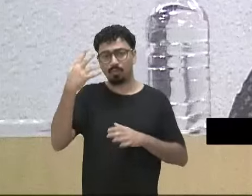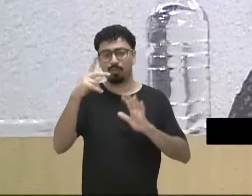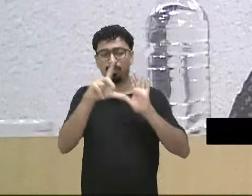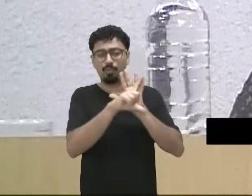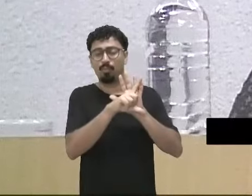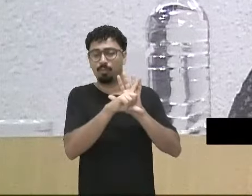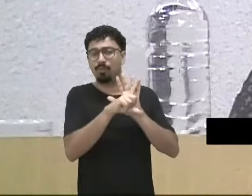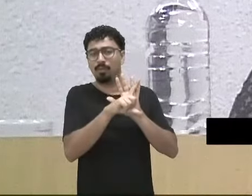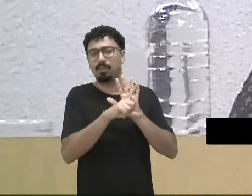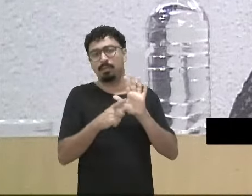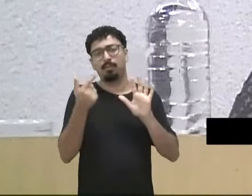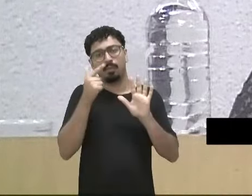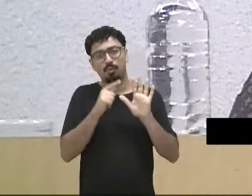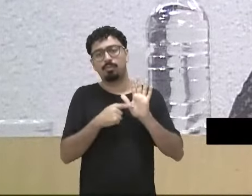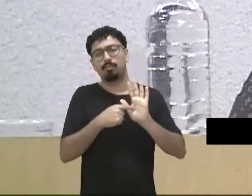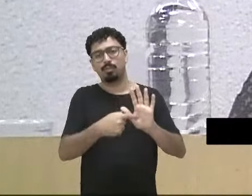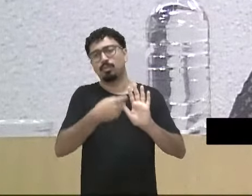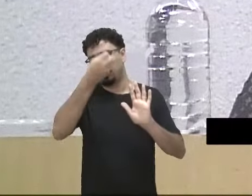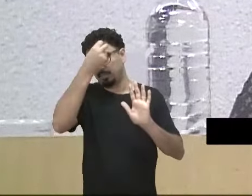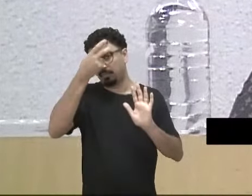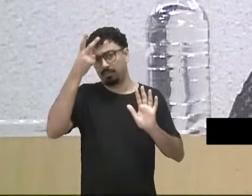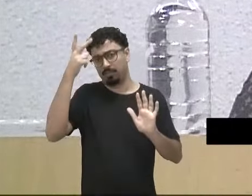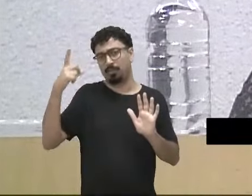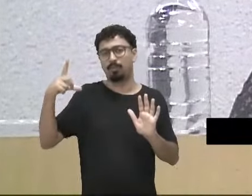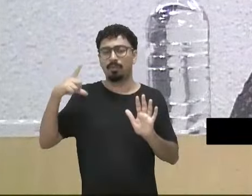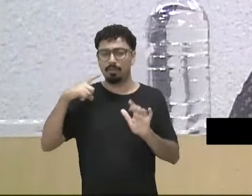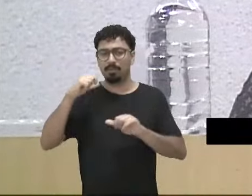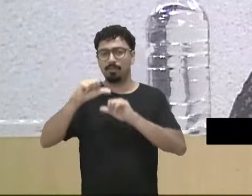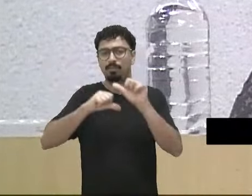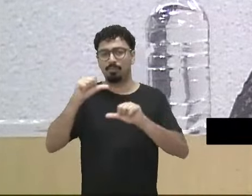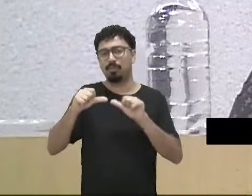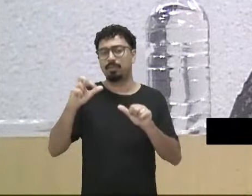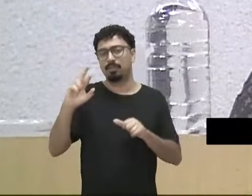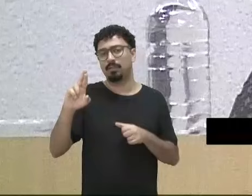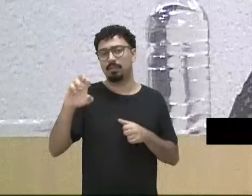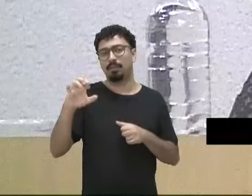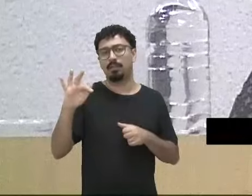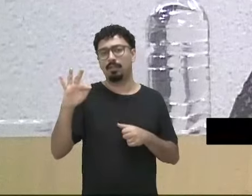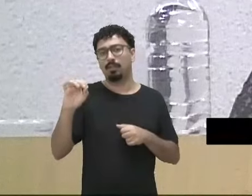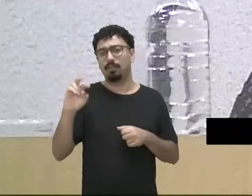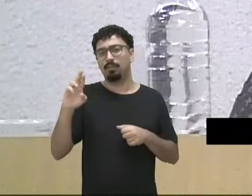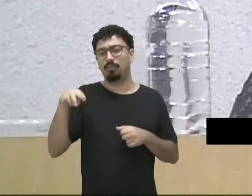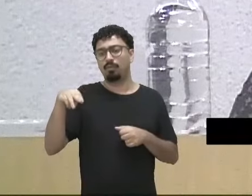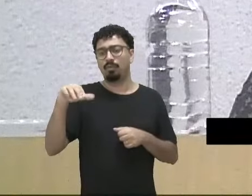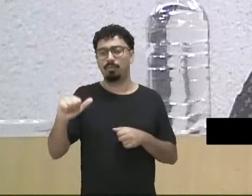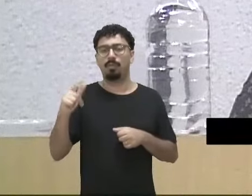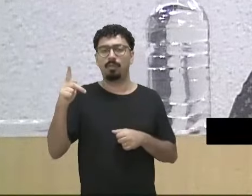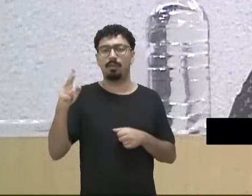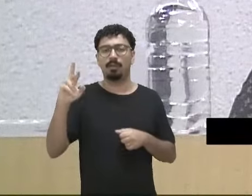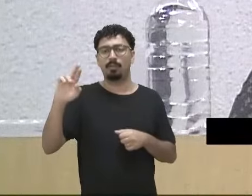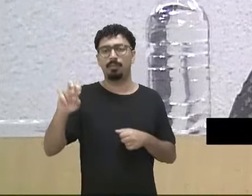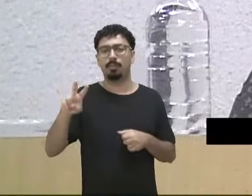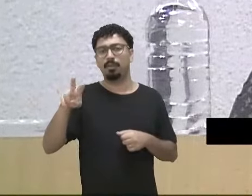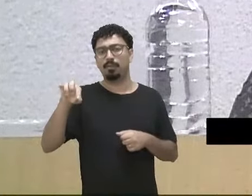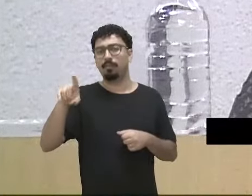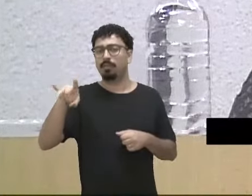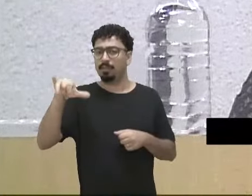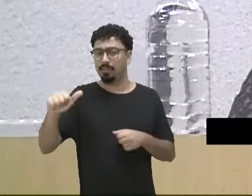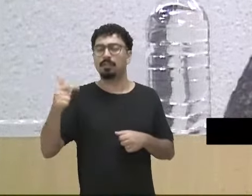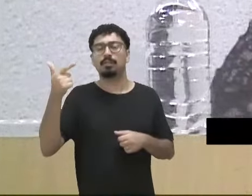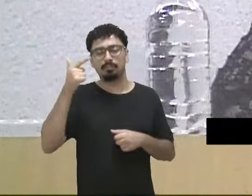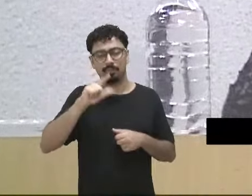para a prefeitura, para poder fazer a reforma da Previdência, que foi muito difícil, né, no município. Então essa foi a prioridade. Agora que a gente